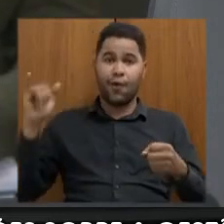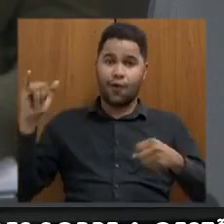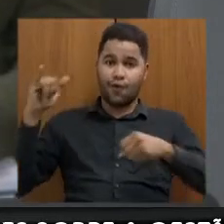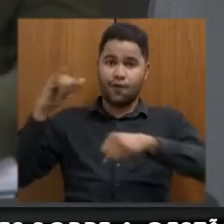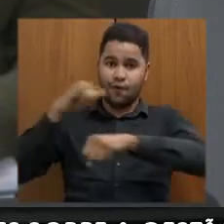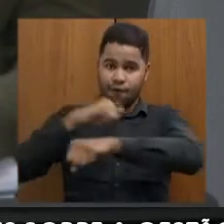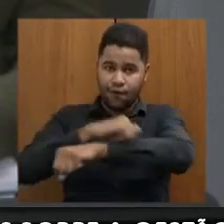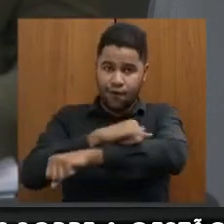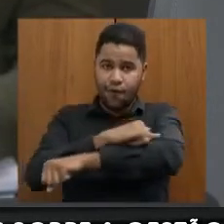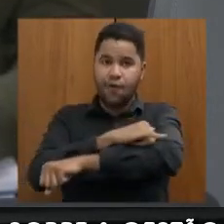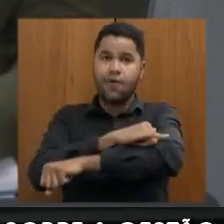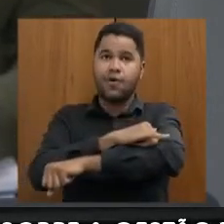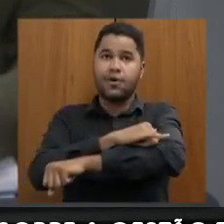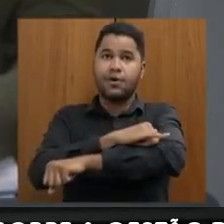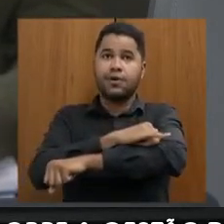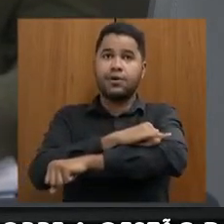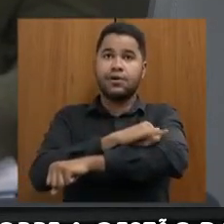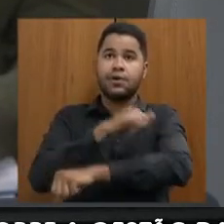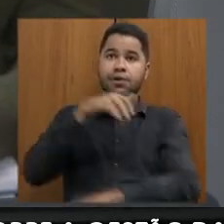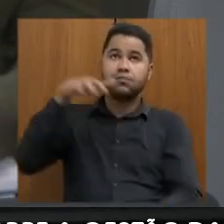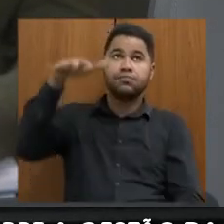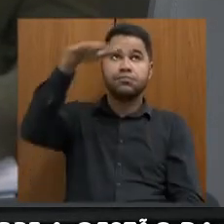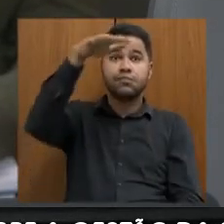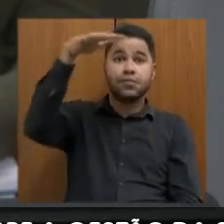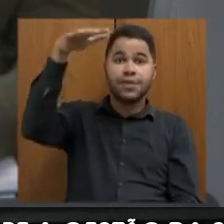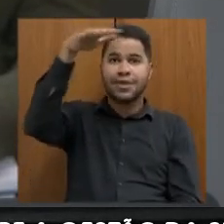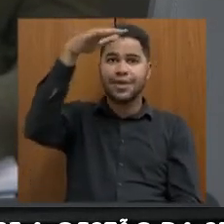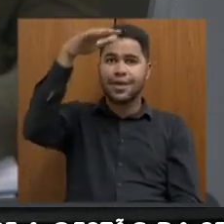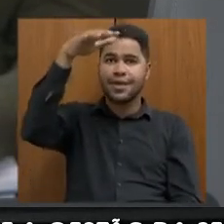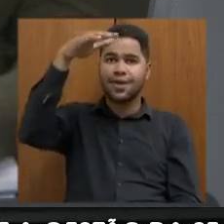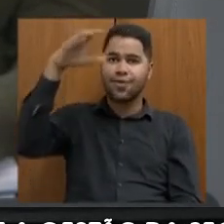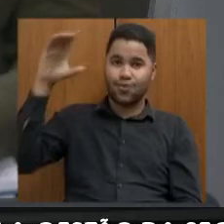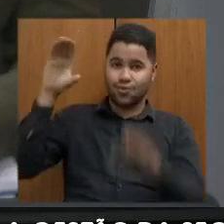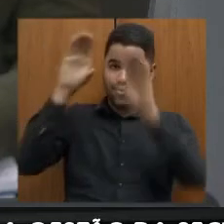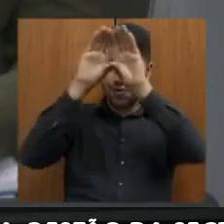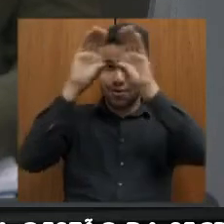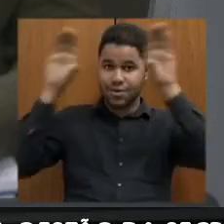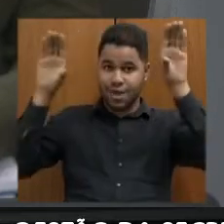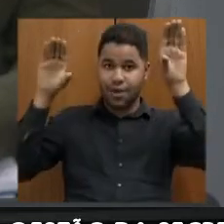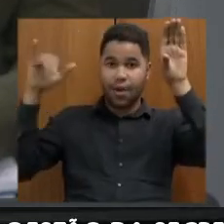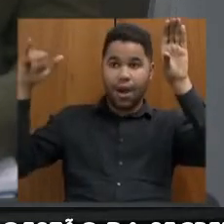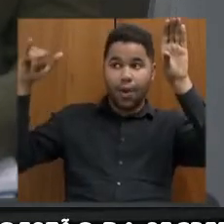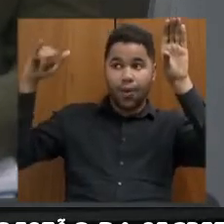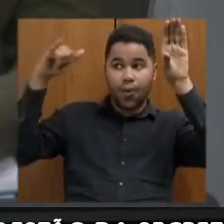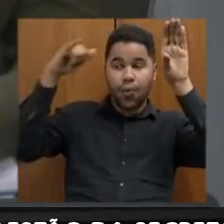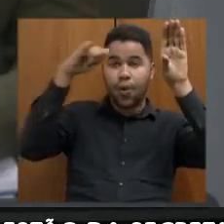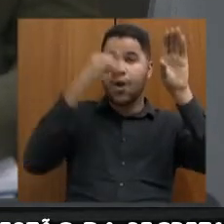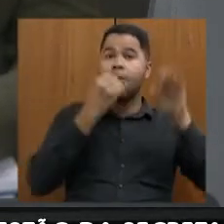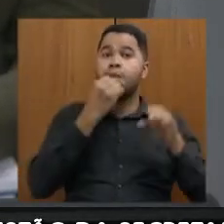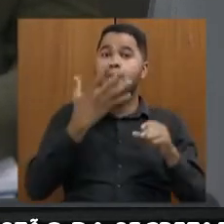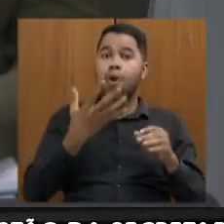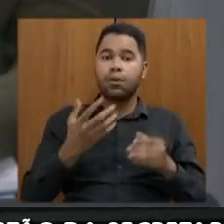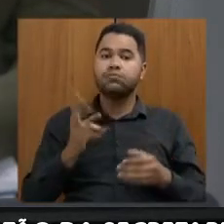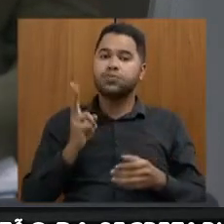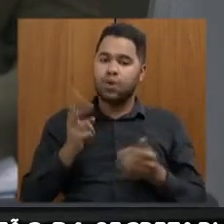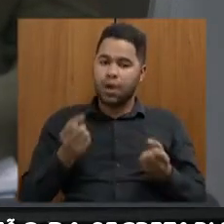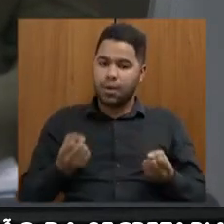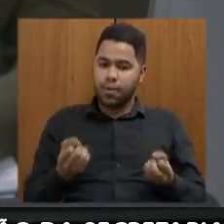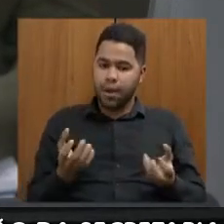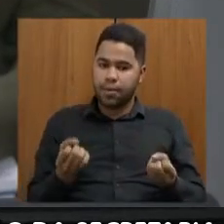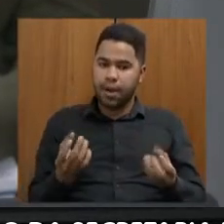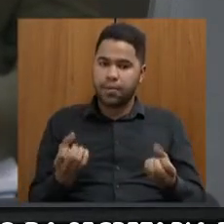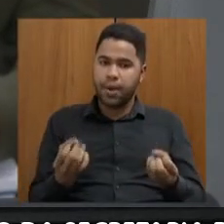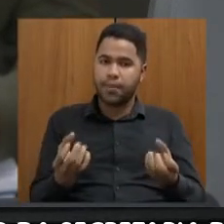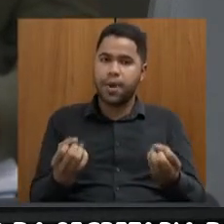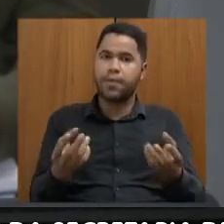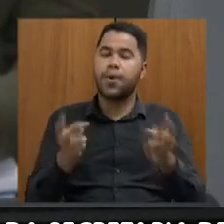voos é que estão daquele espaço aéreo Seria o ideal seria dos Estados